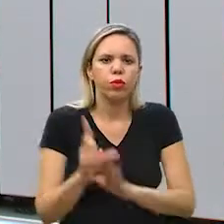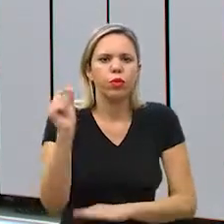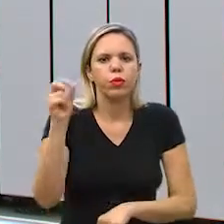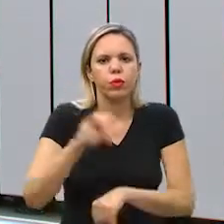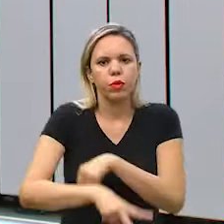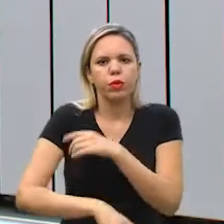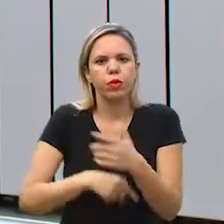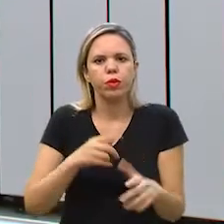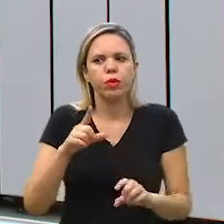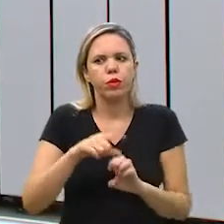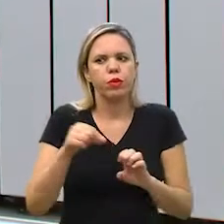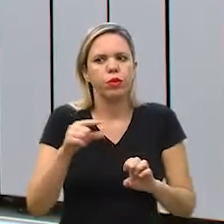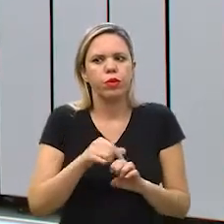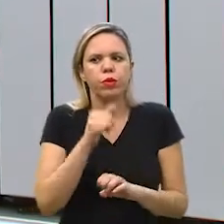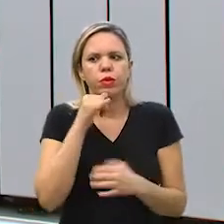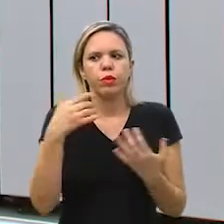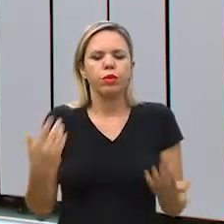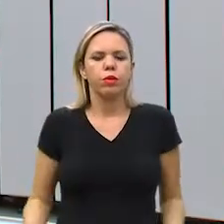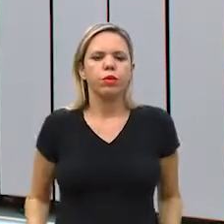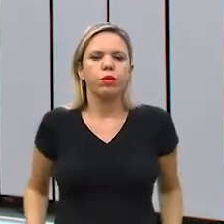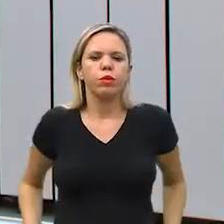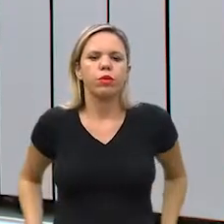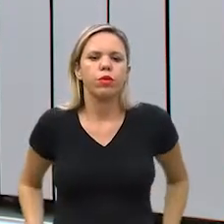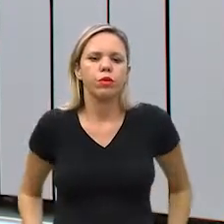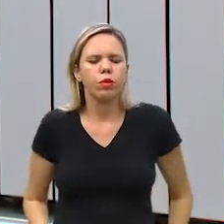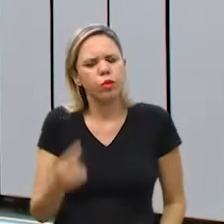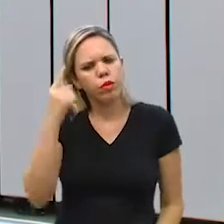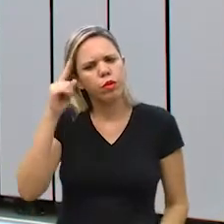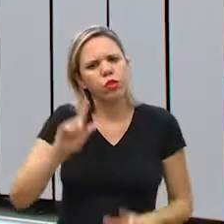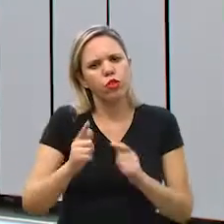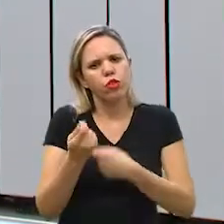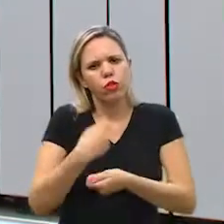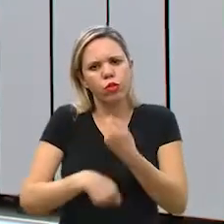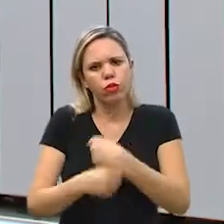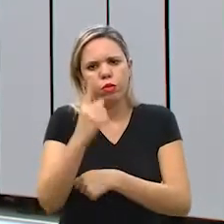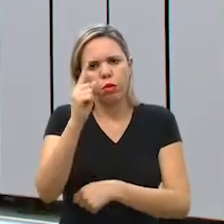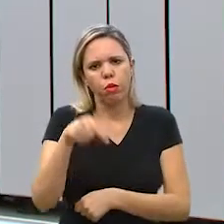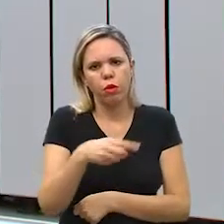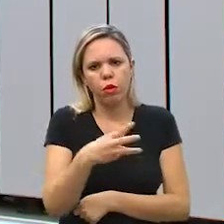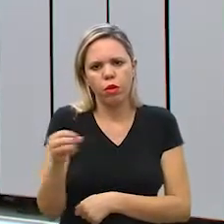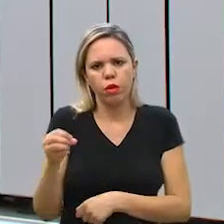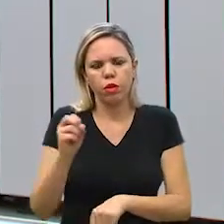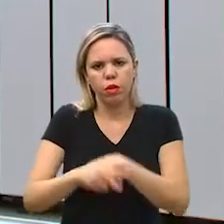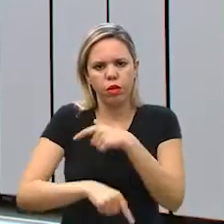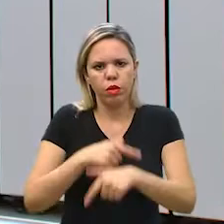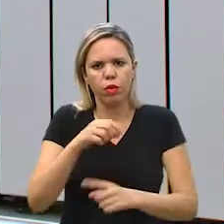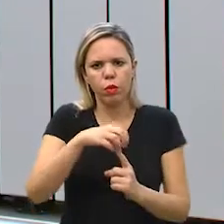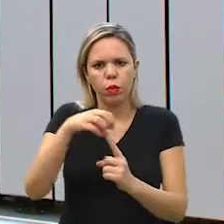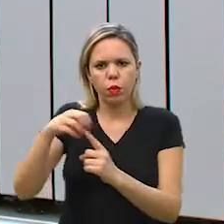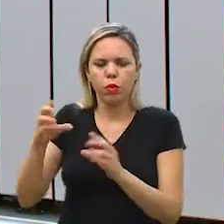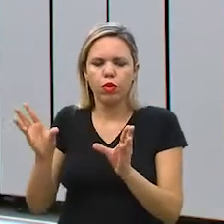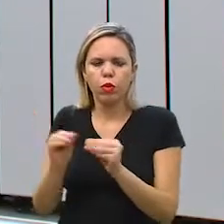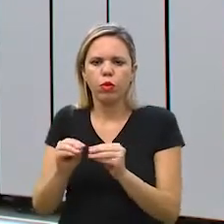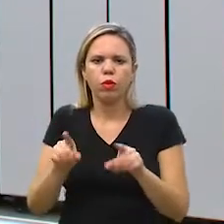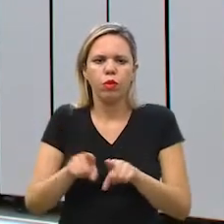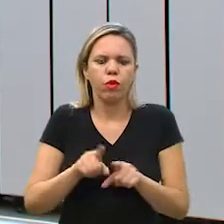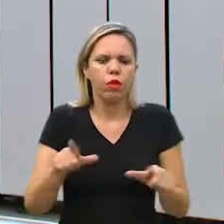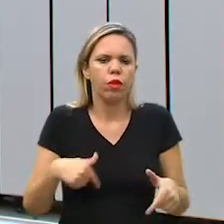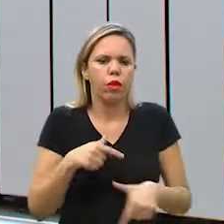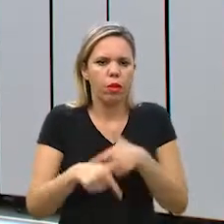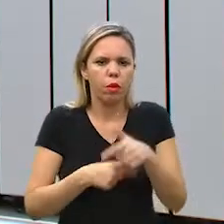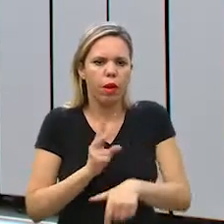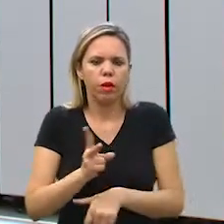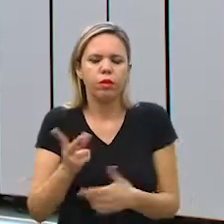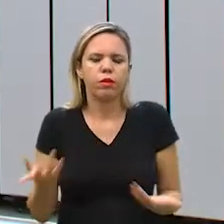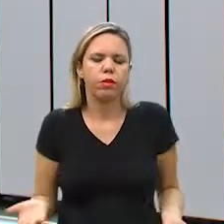emprego, empreendedorismo, né? Você tem uma ideia, eu gerei mais de 1.300 empregos com as feiras noturnas. Isso é emprego